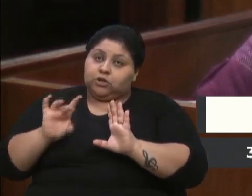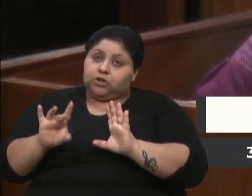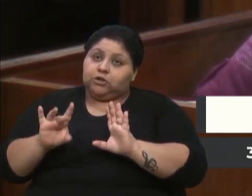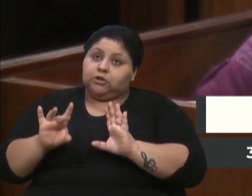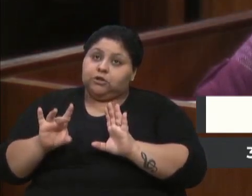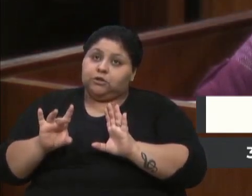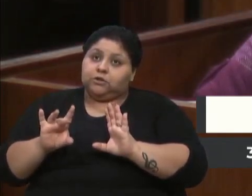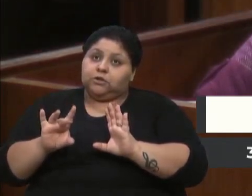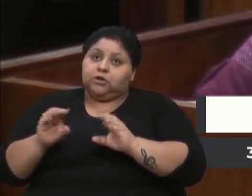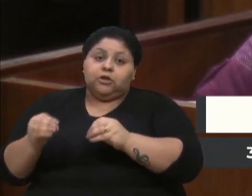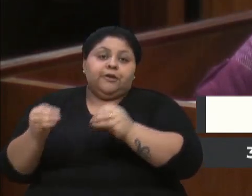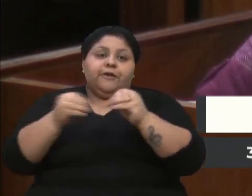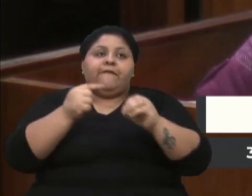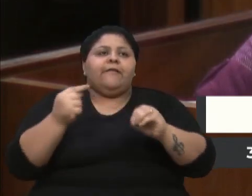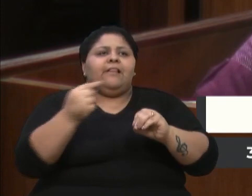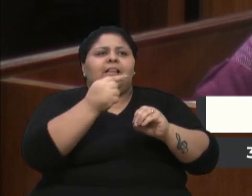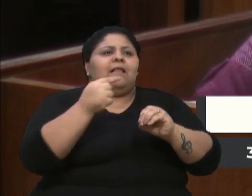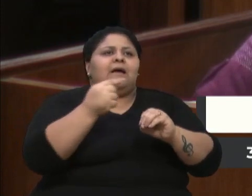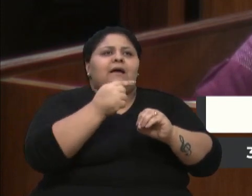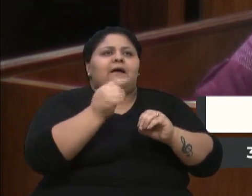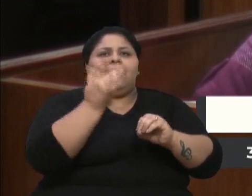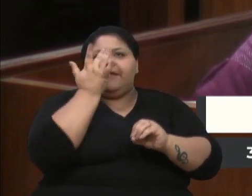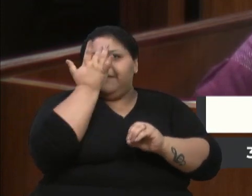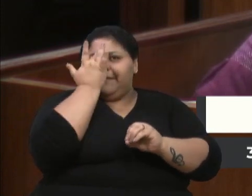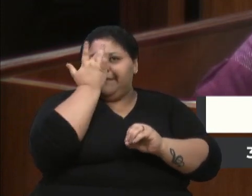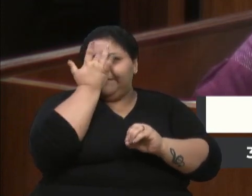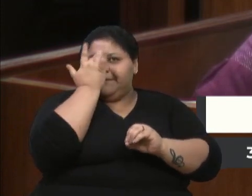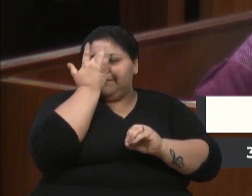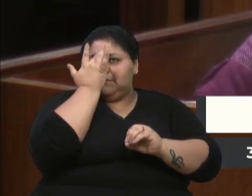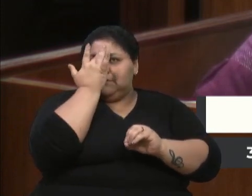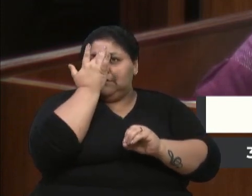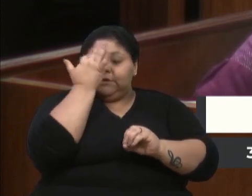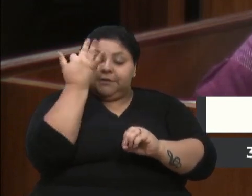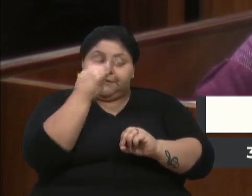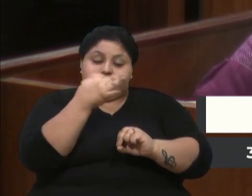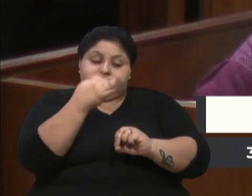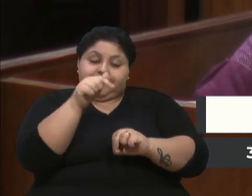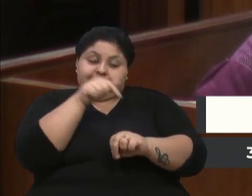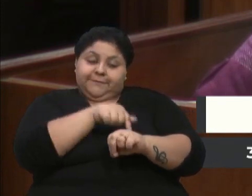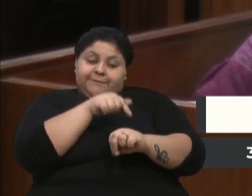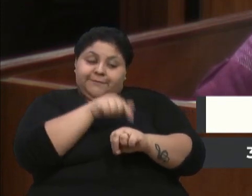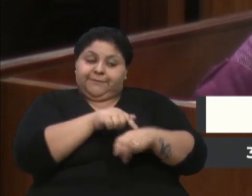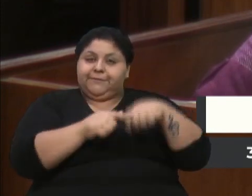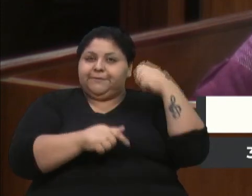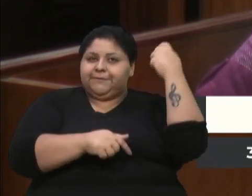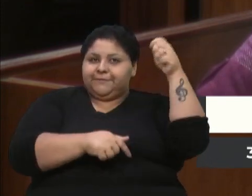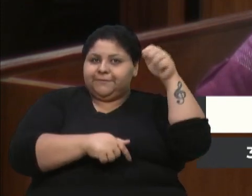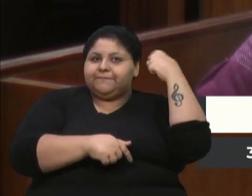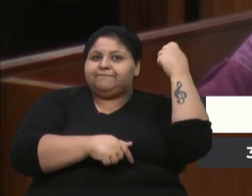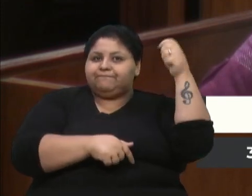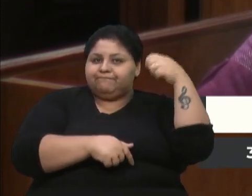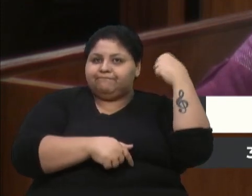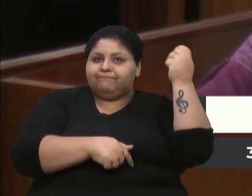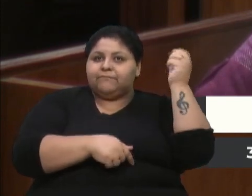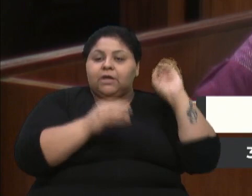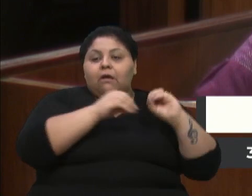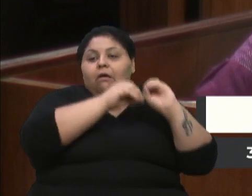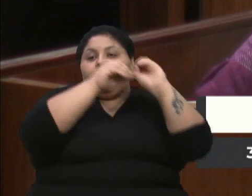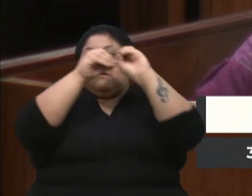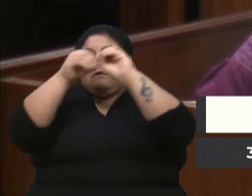estava na Índia, naquele momento de tanta dor aqui no estado do Rio Grande do Sul. Desceu do